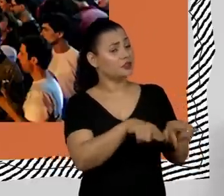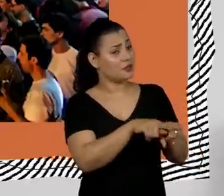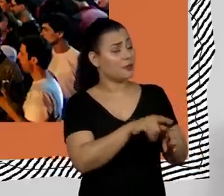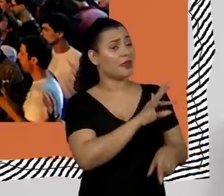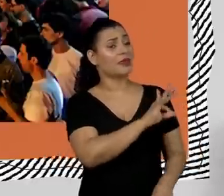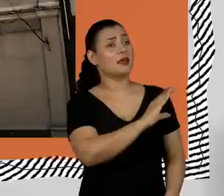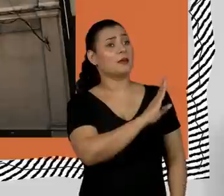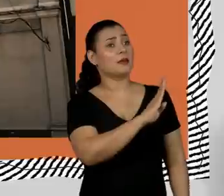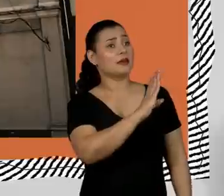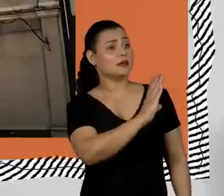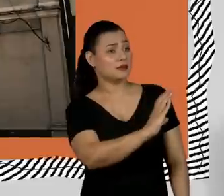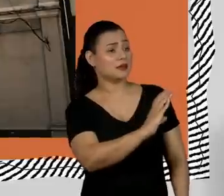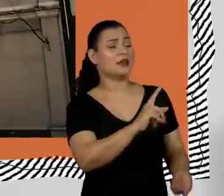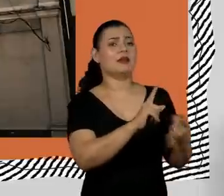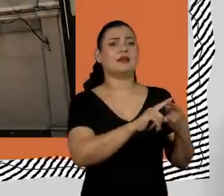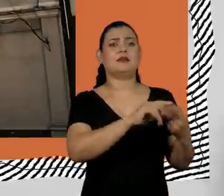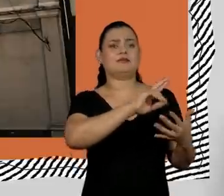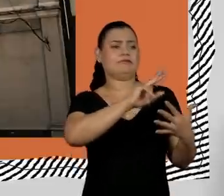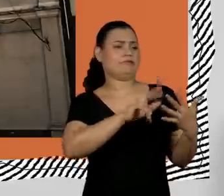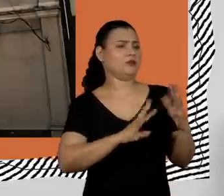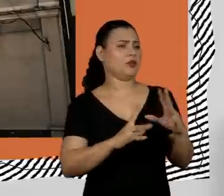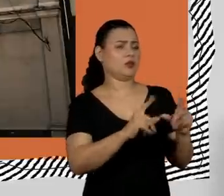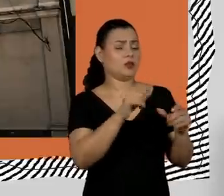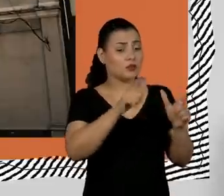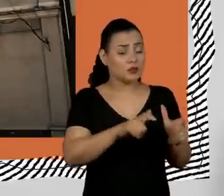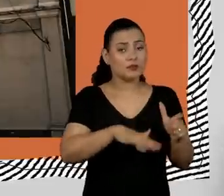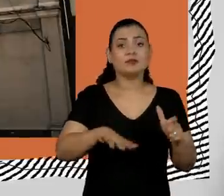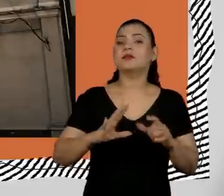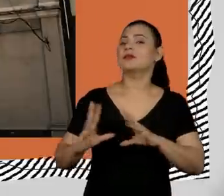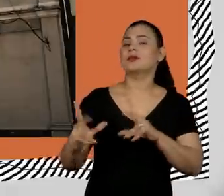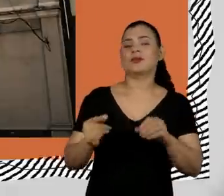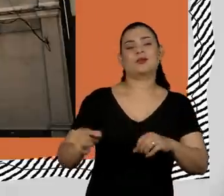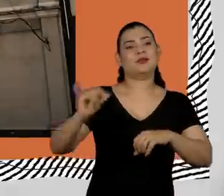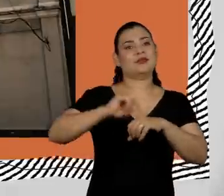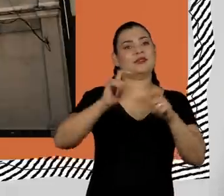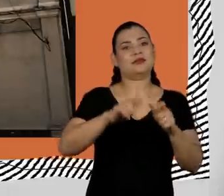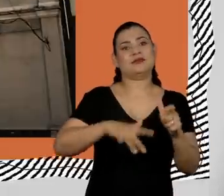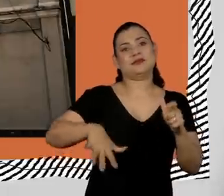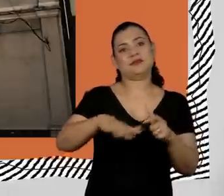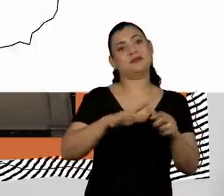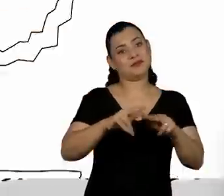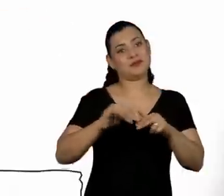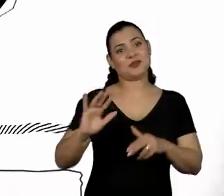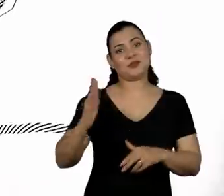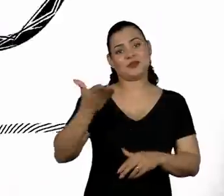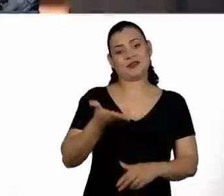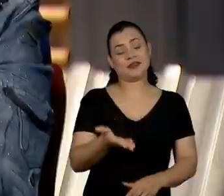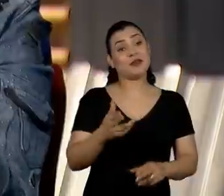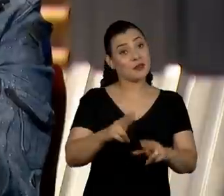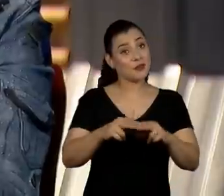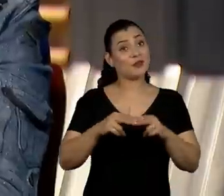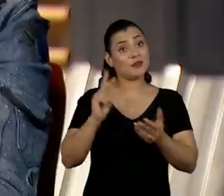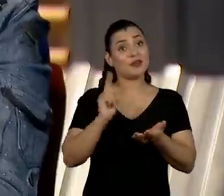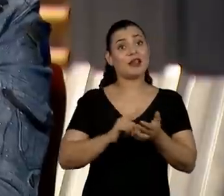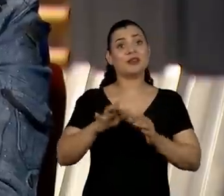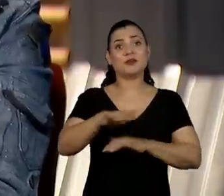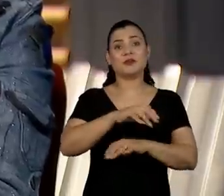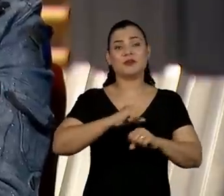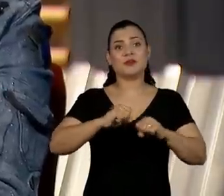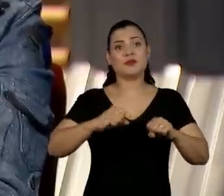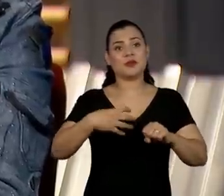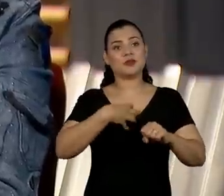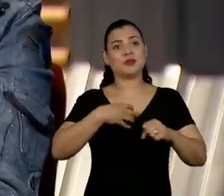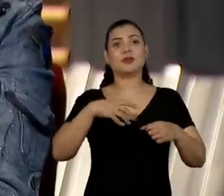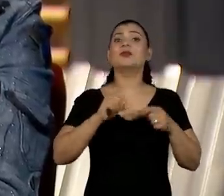tb tudo aconteceu ali então eu acho que esse movimento do